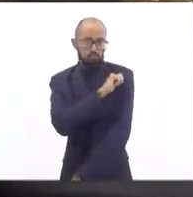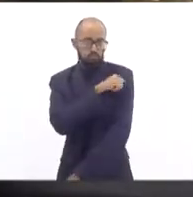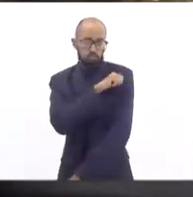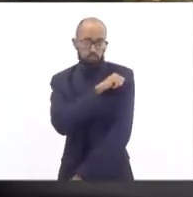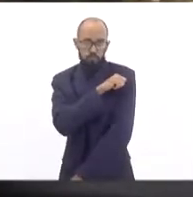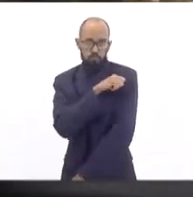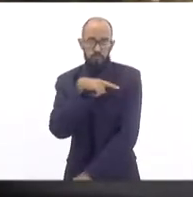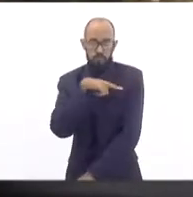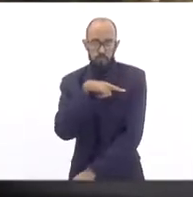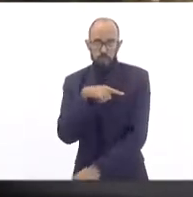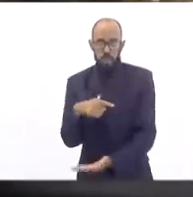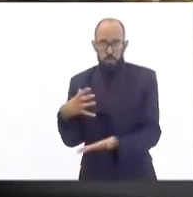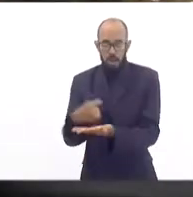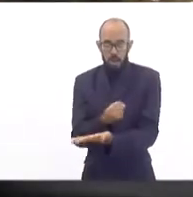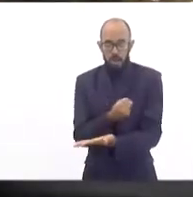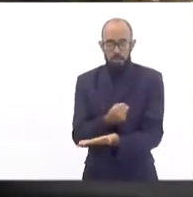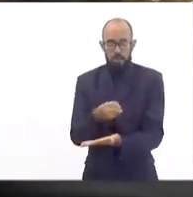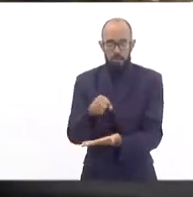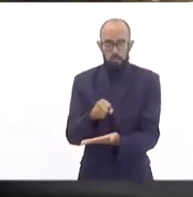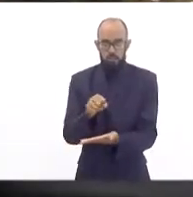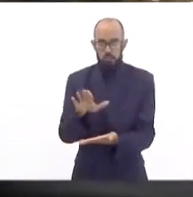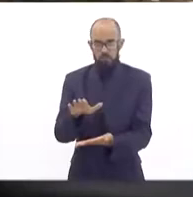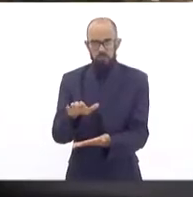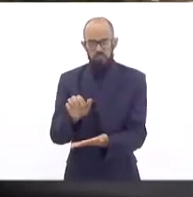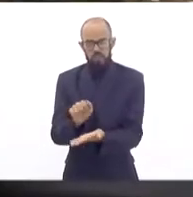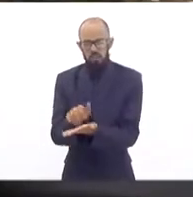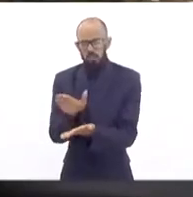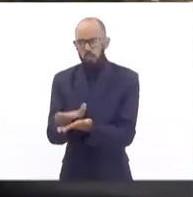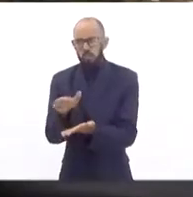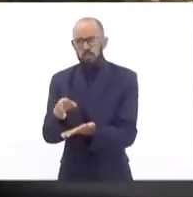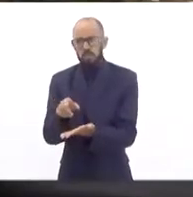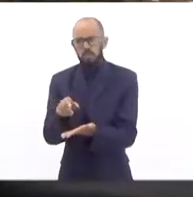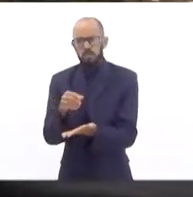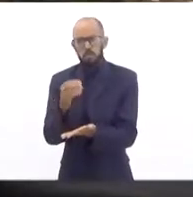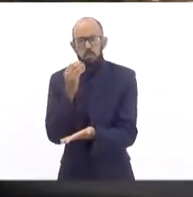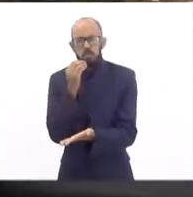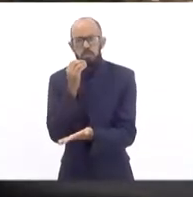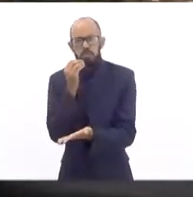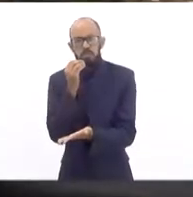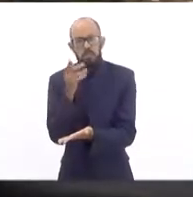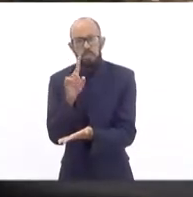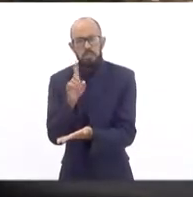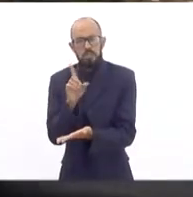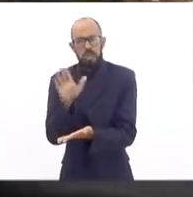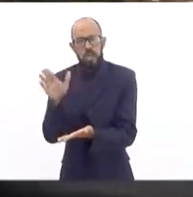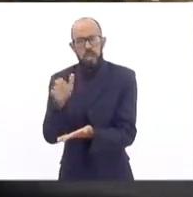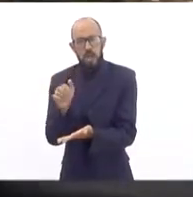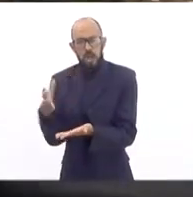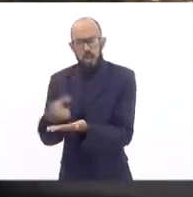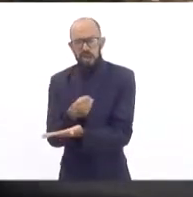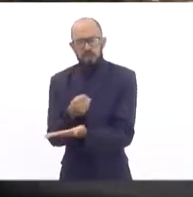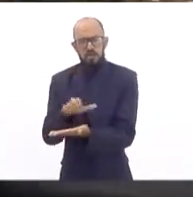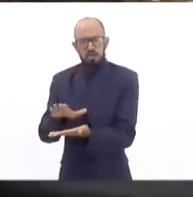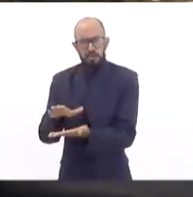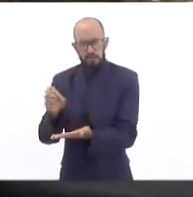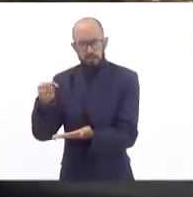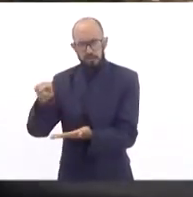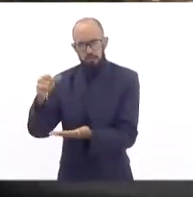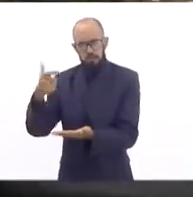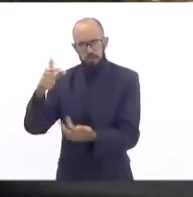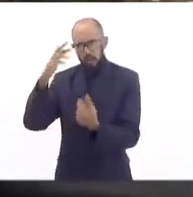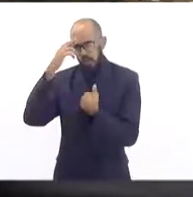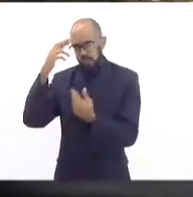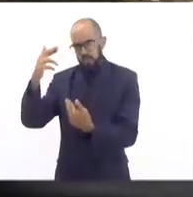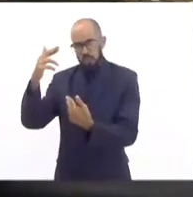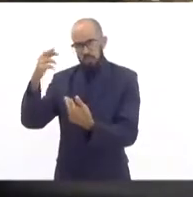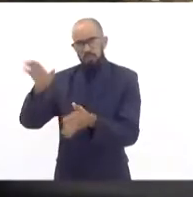arrecadação, obviamente que multa não deve ser fonte de arrecadação, mas já que as pessoas não conseguem respeitar, é preciso,